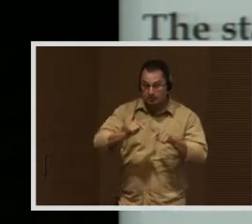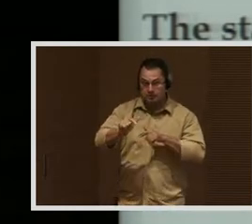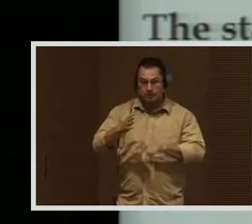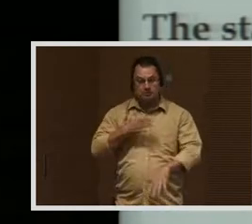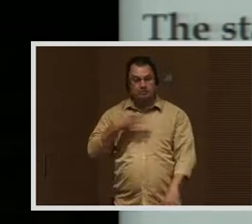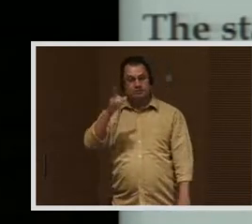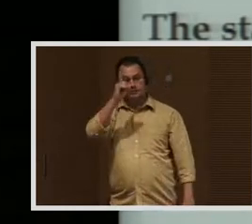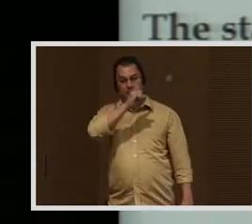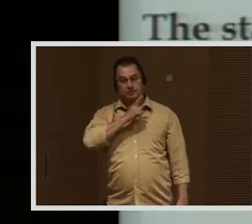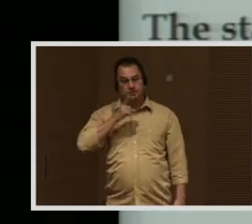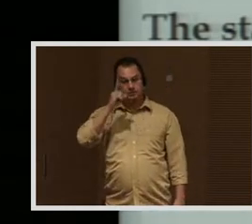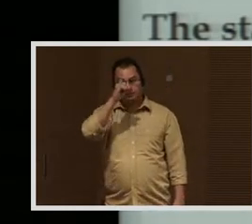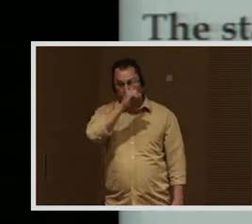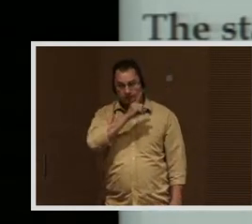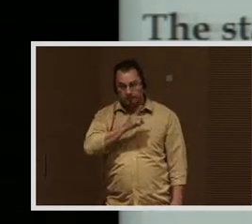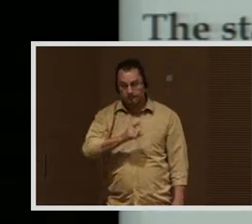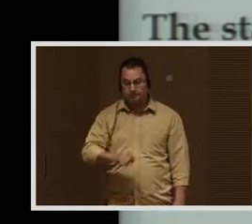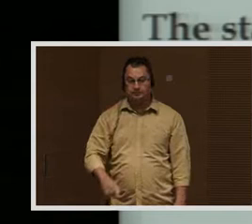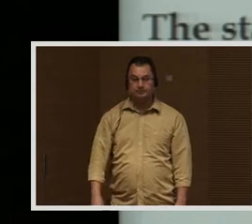domingo,